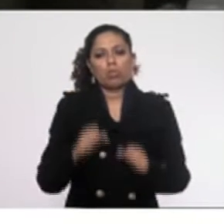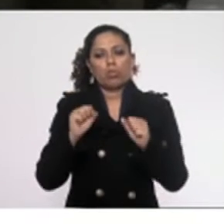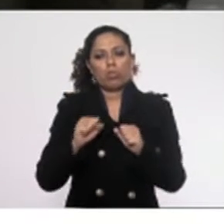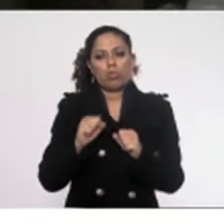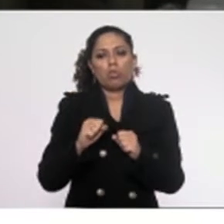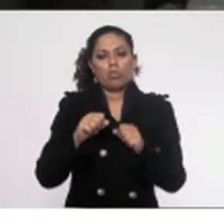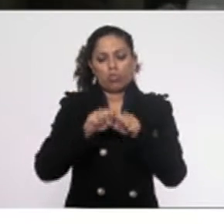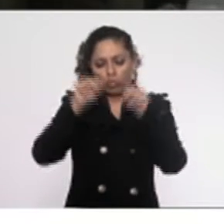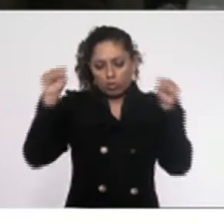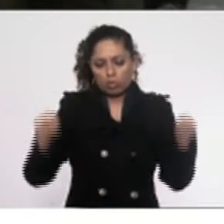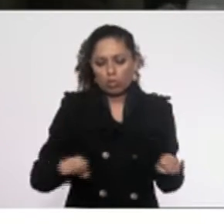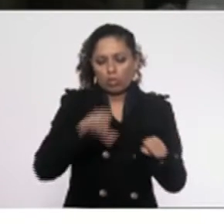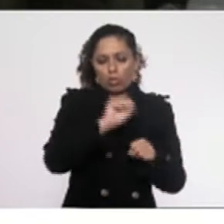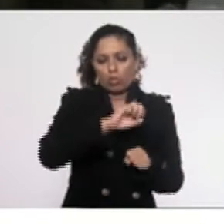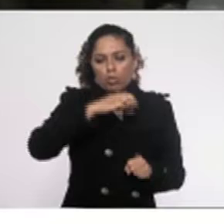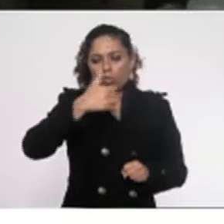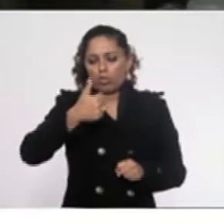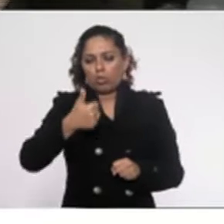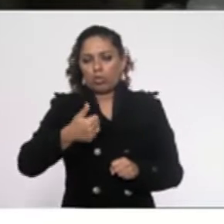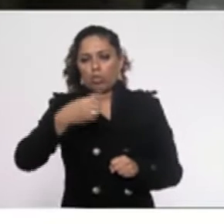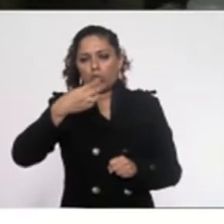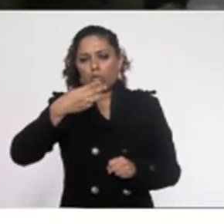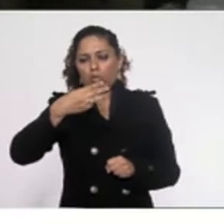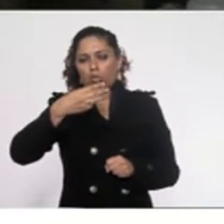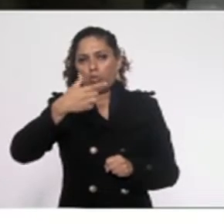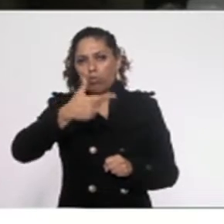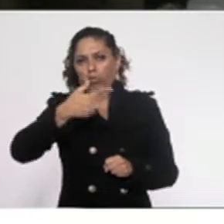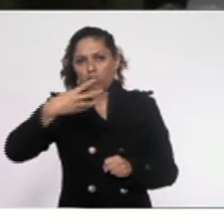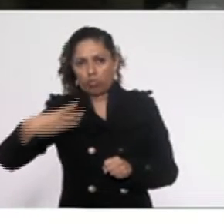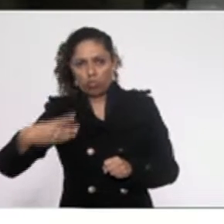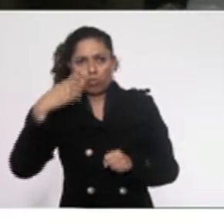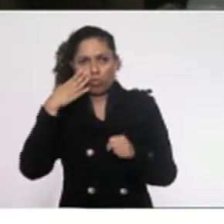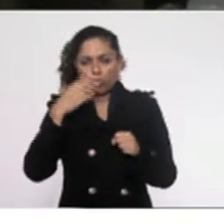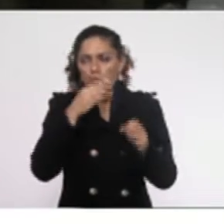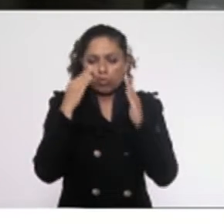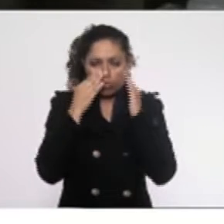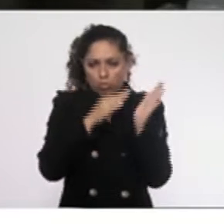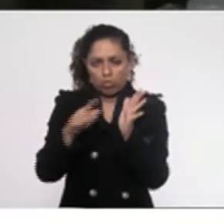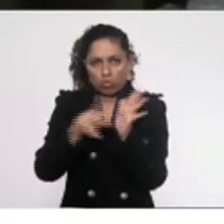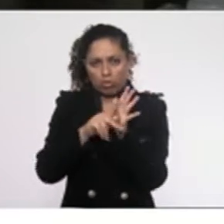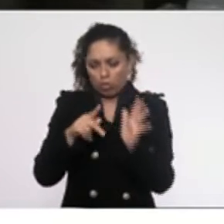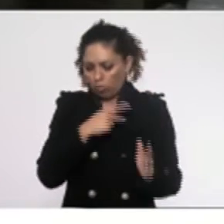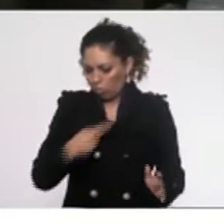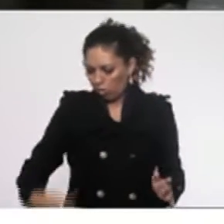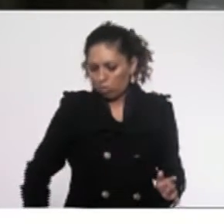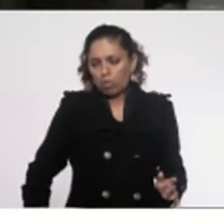sistema 8123 e 8146 e mostrar ao deputado presidente?